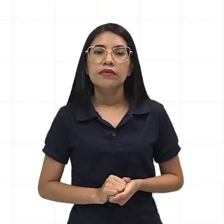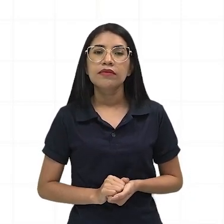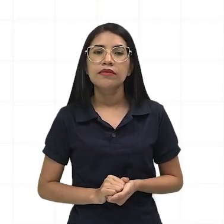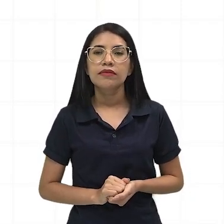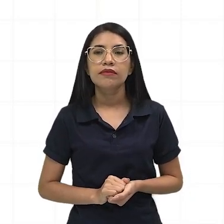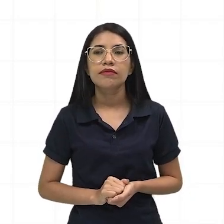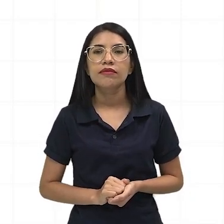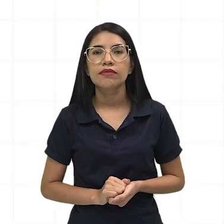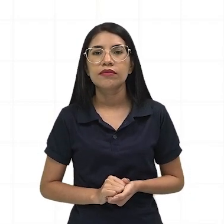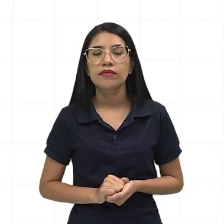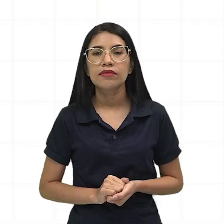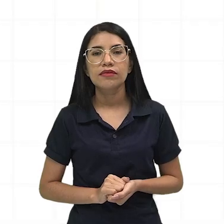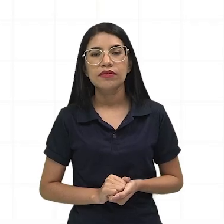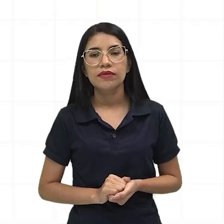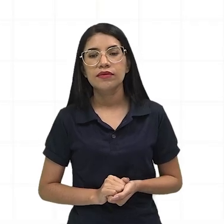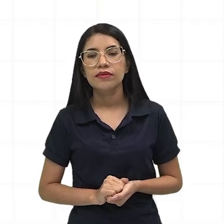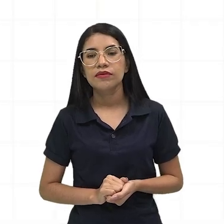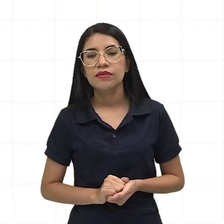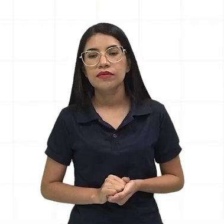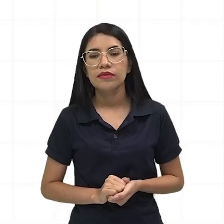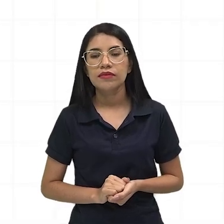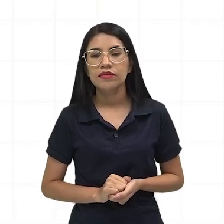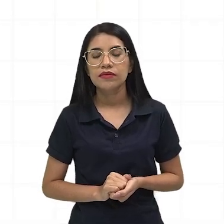muito legal, ó.